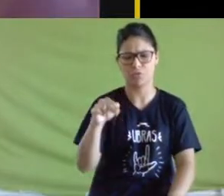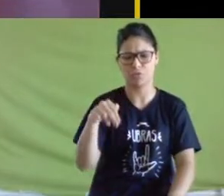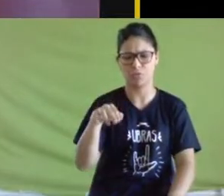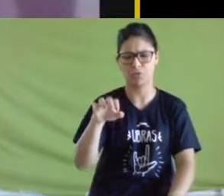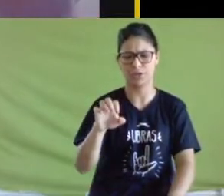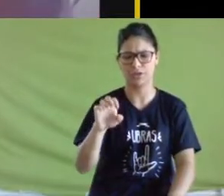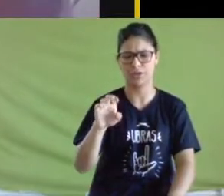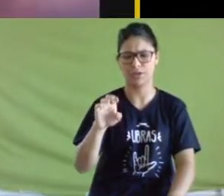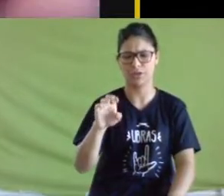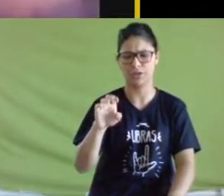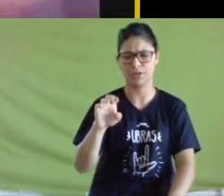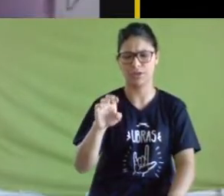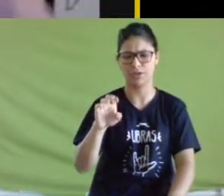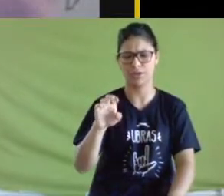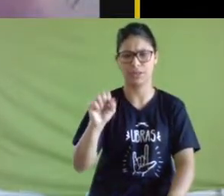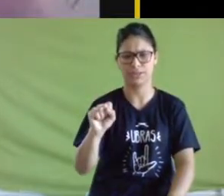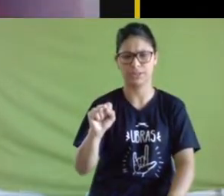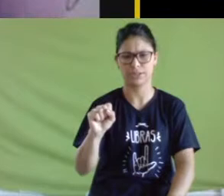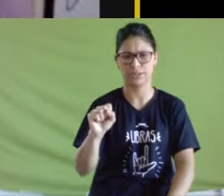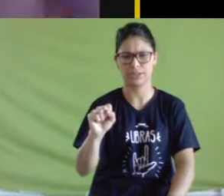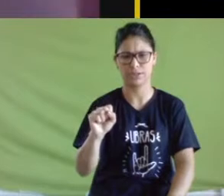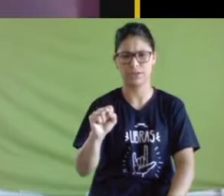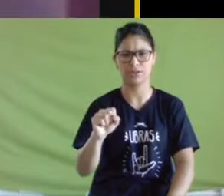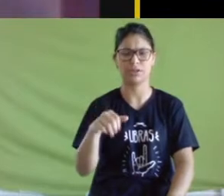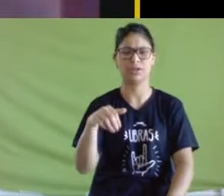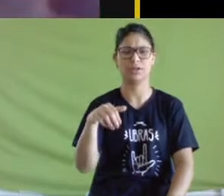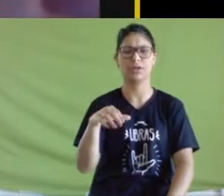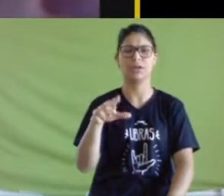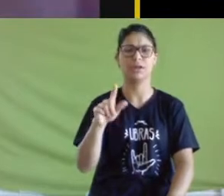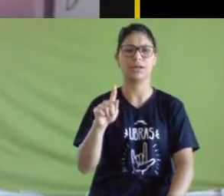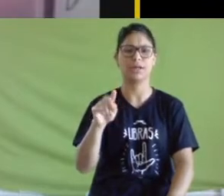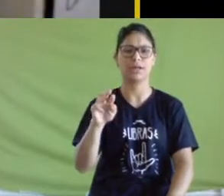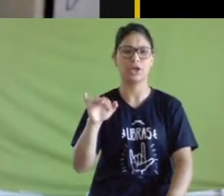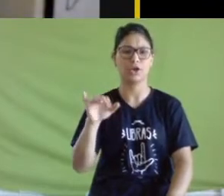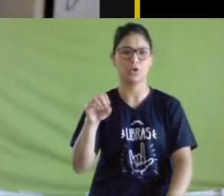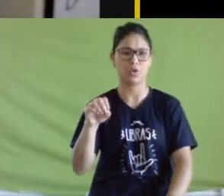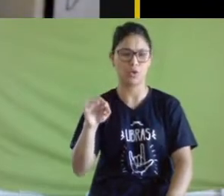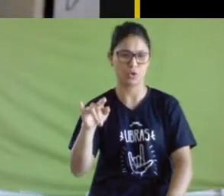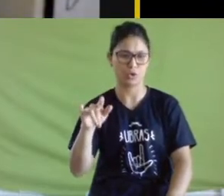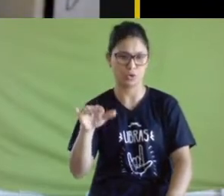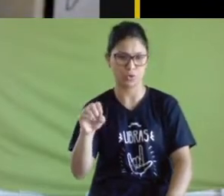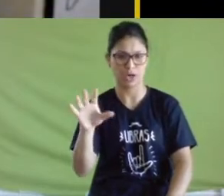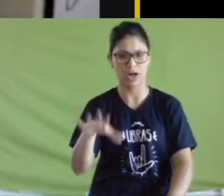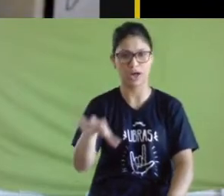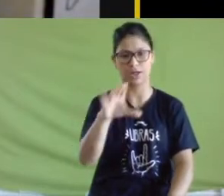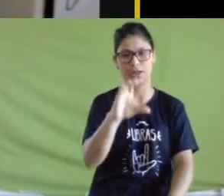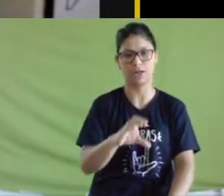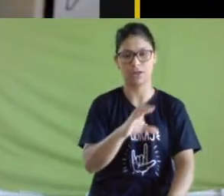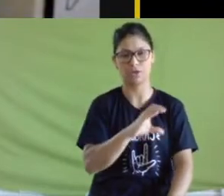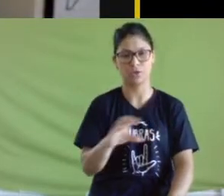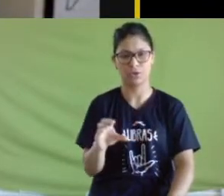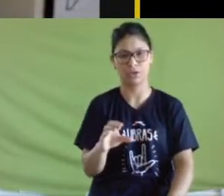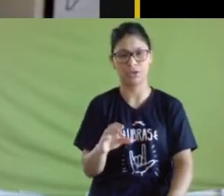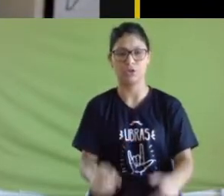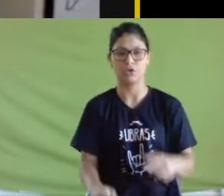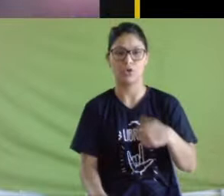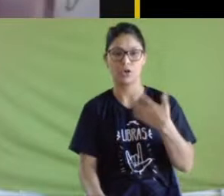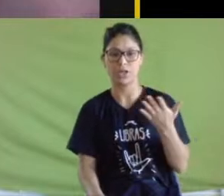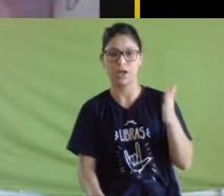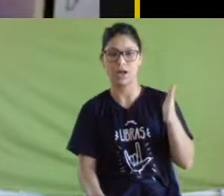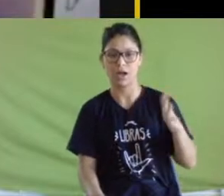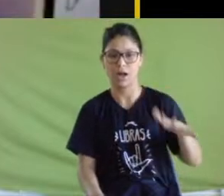Nissos, como Góngora, como Quevedo, ou Lope de Vega, nossa área católica. Agora, se a gente vai para a